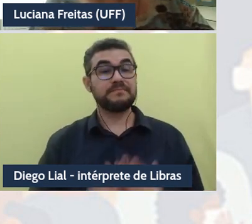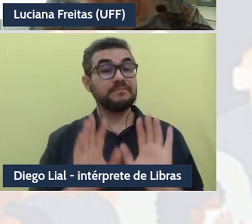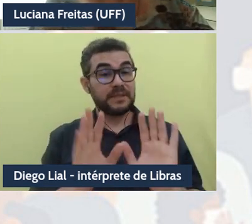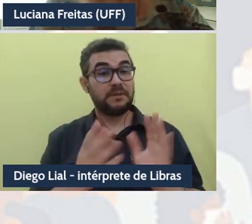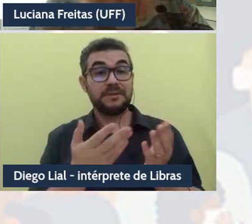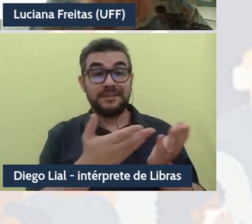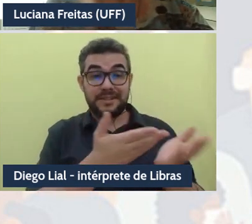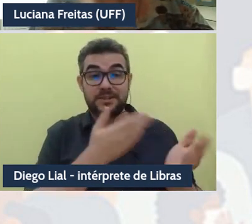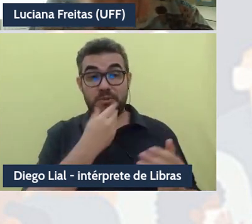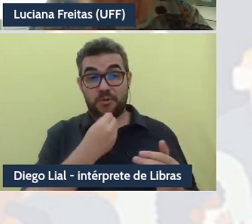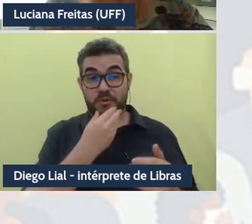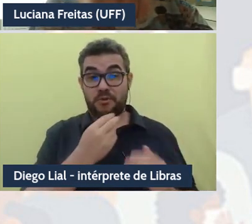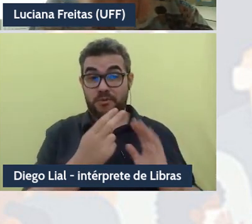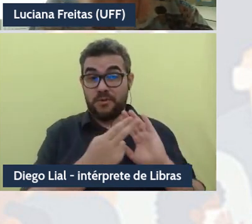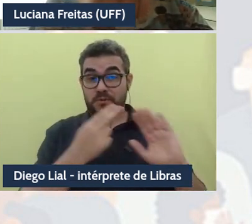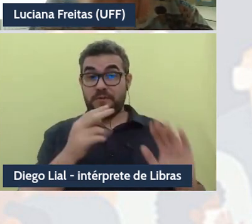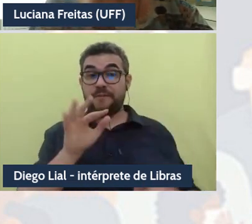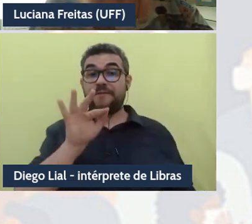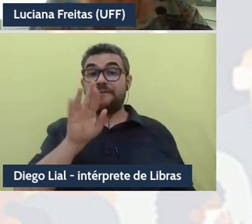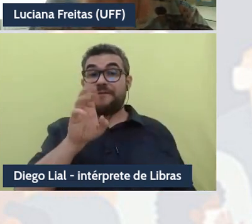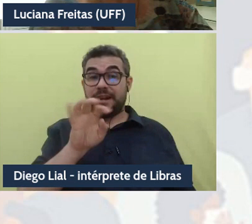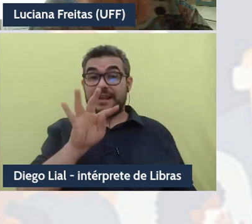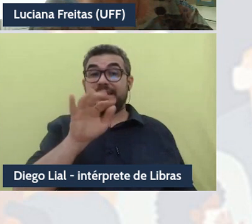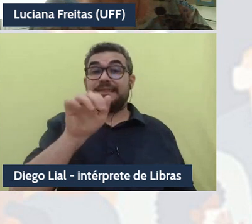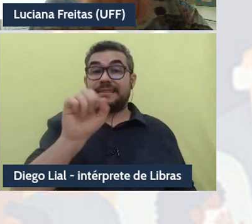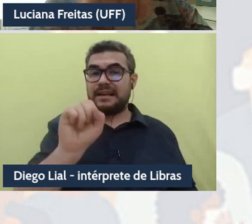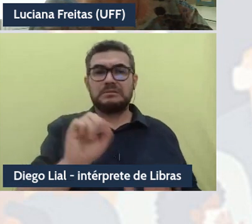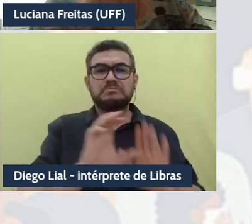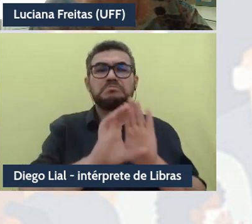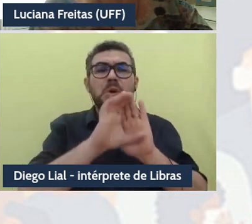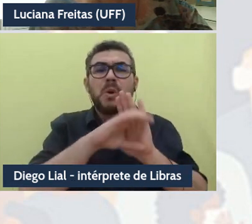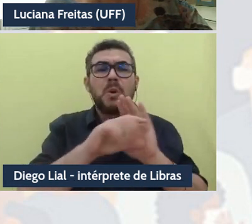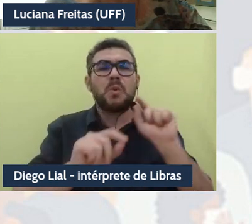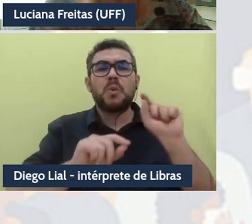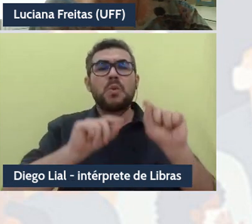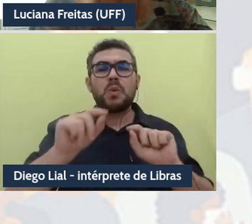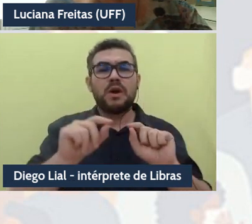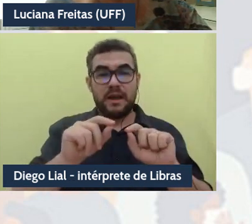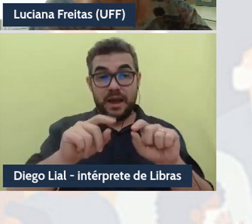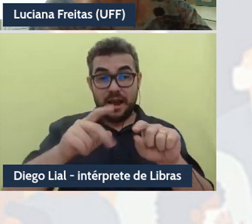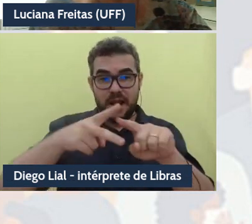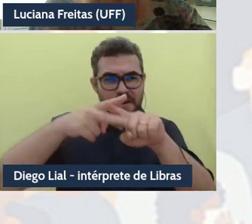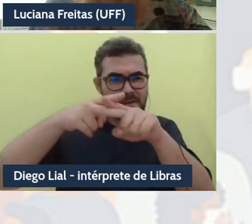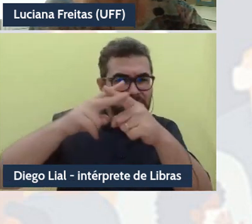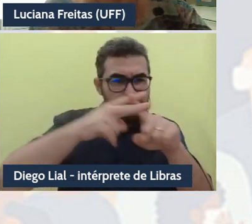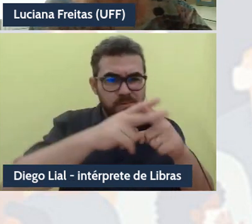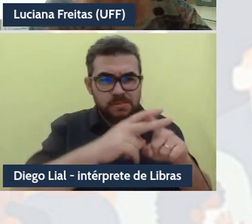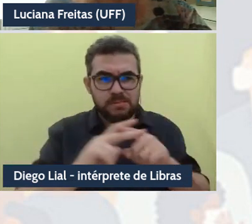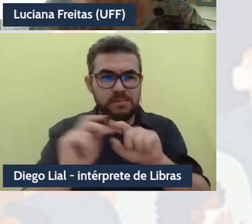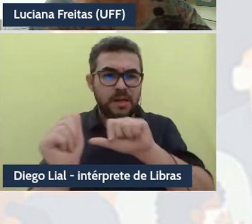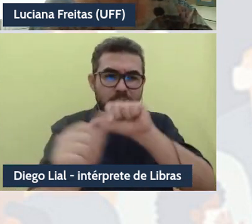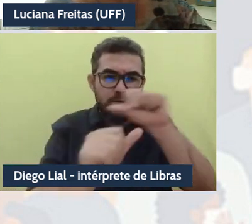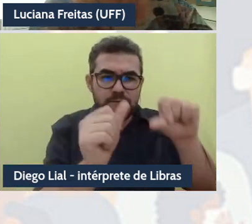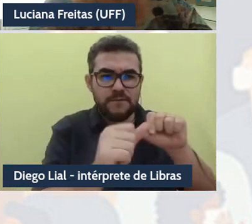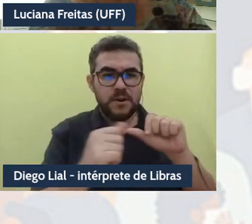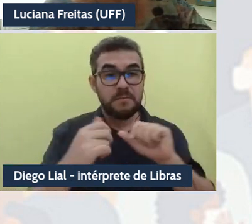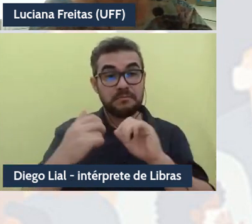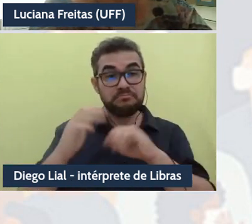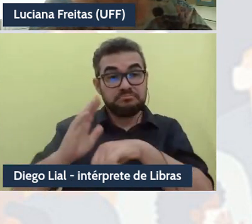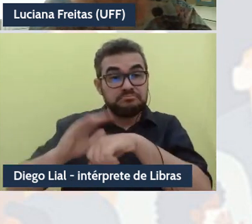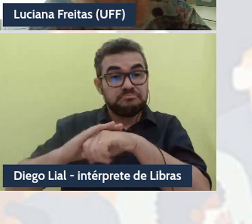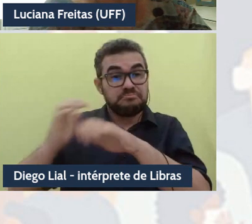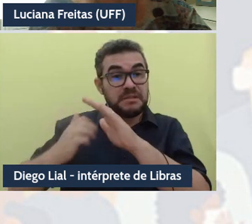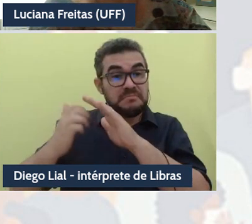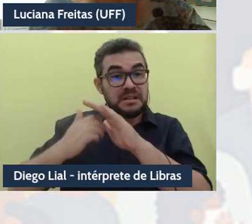Freitas, essa reforma empresarial da educação? É um processo que começa pela padronização da educação por meio do